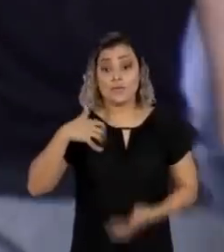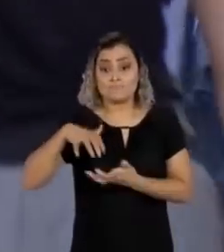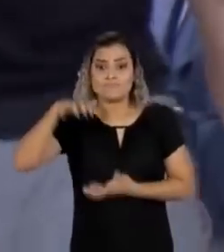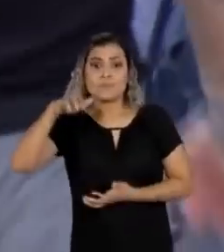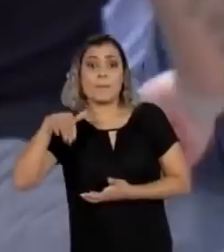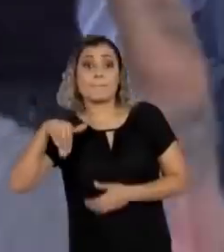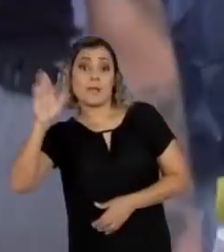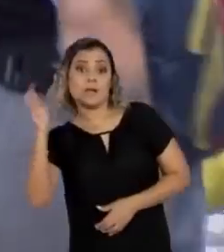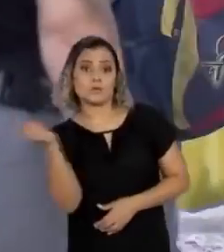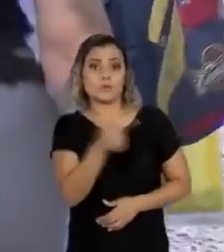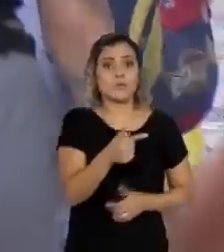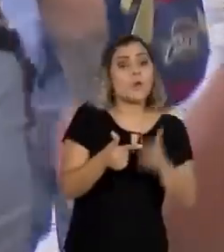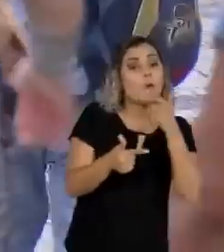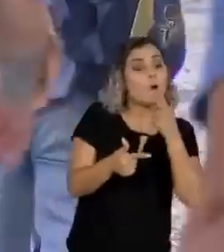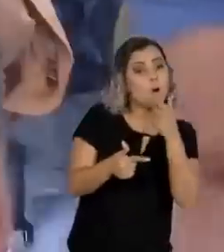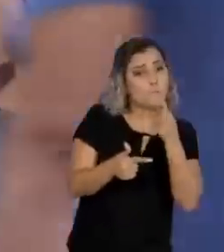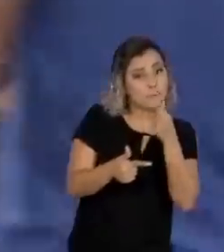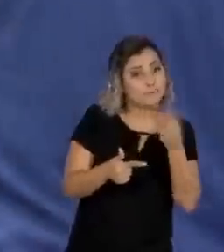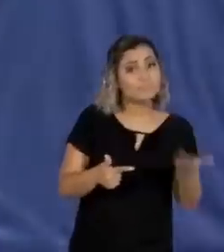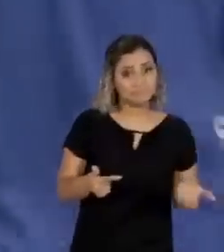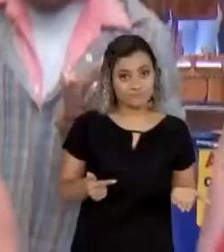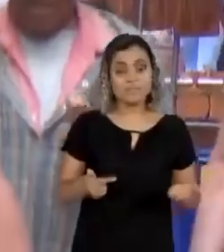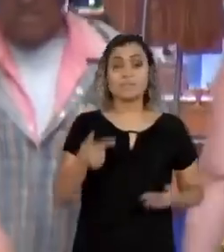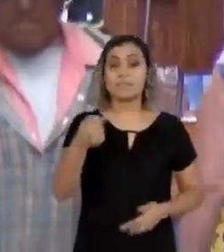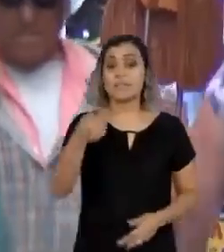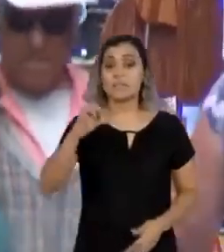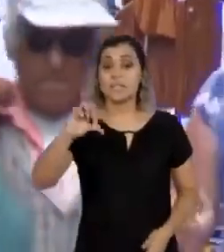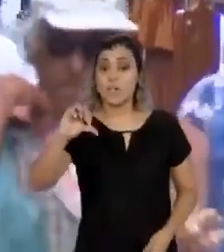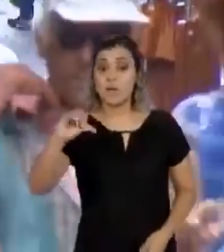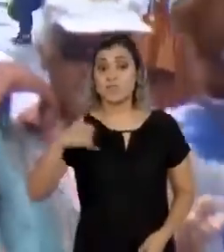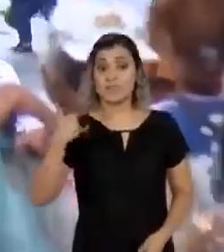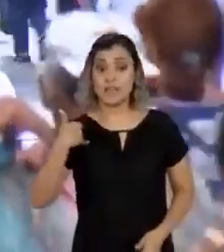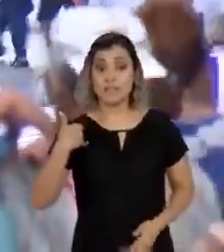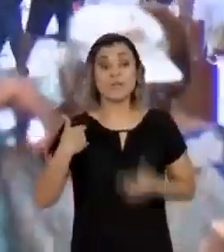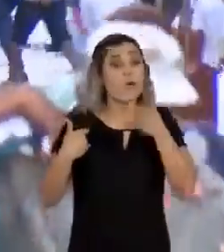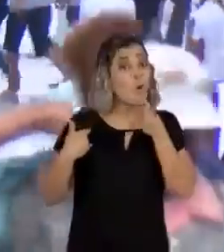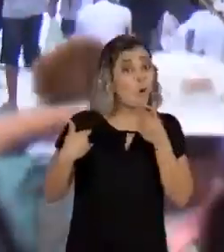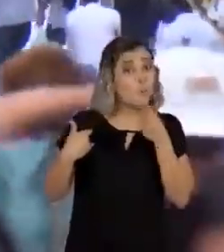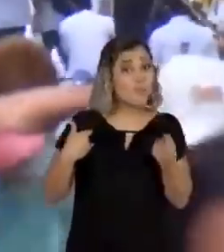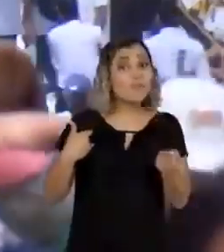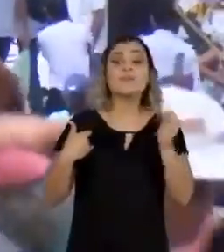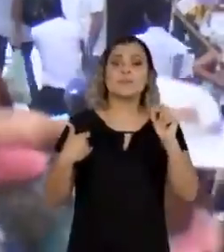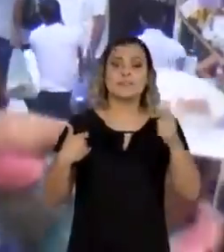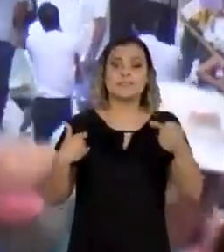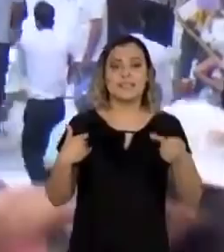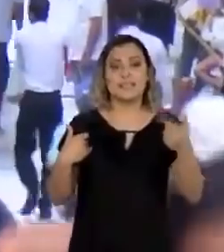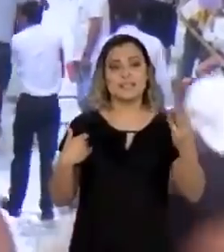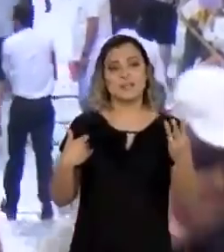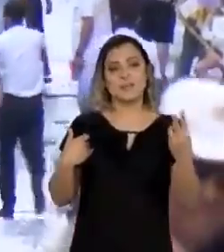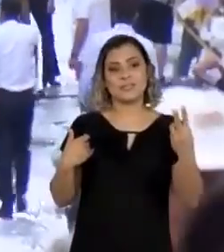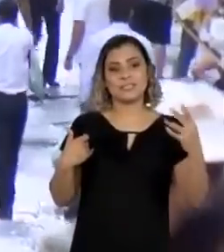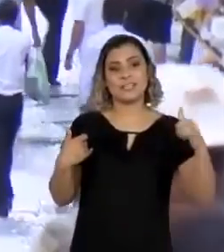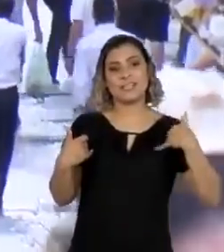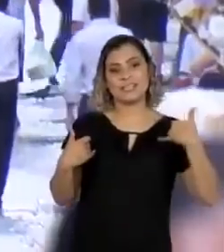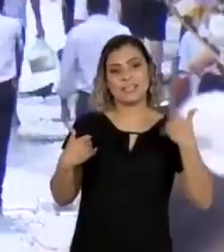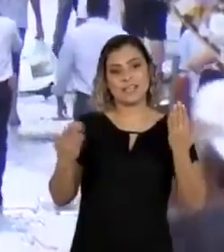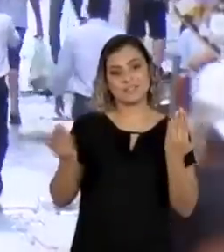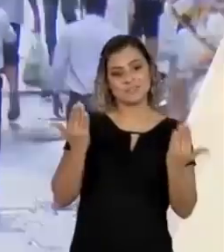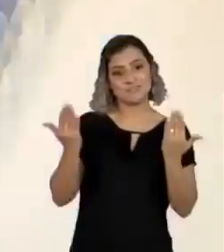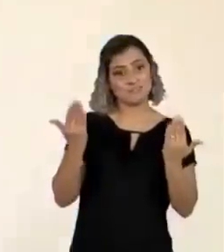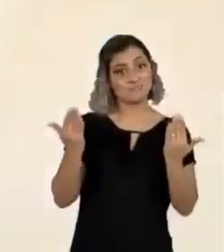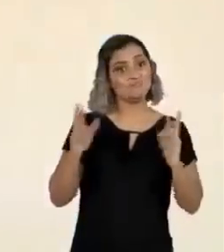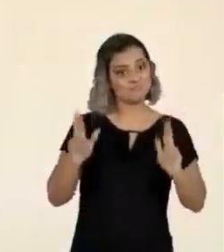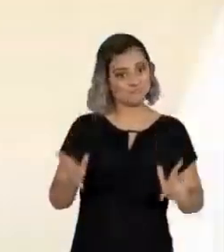de 79 anos e 9 meses, enquanto entre os homens, essa média é de 72 anos e 8